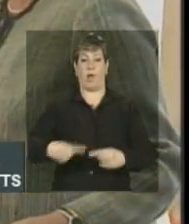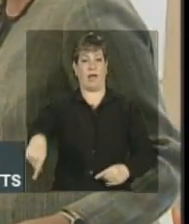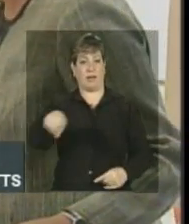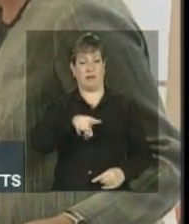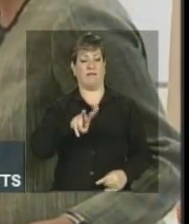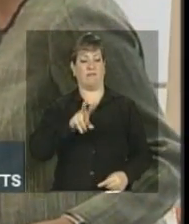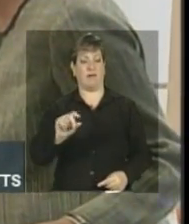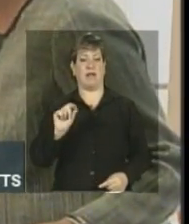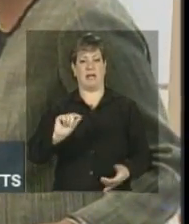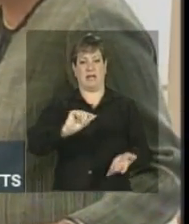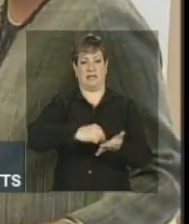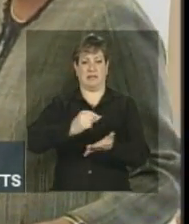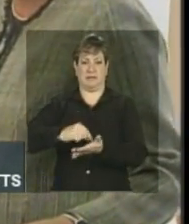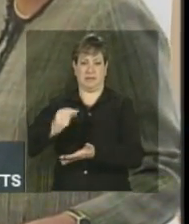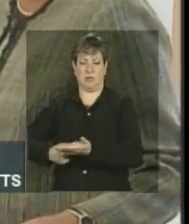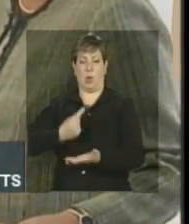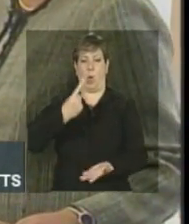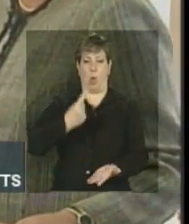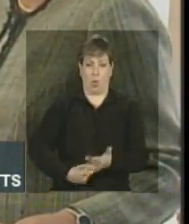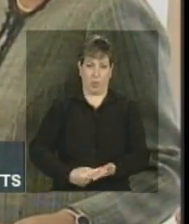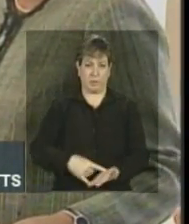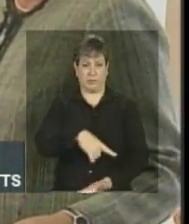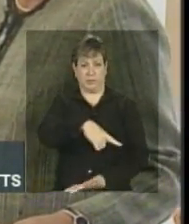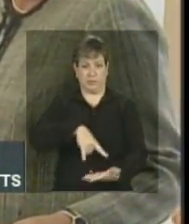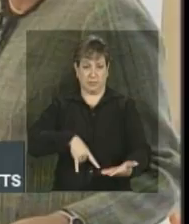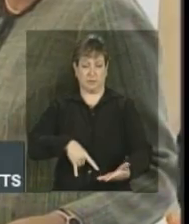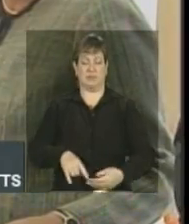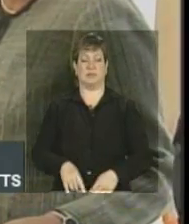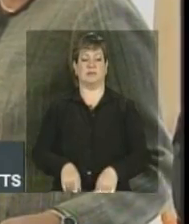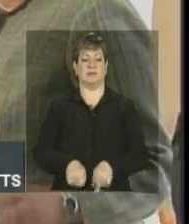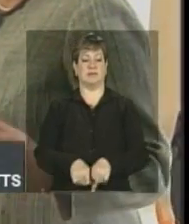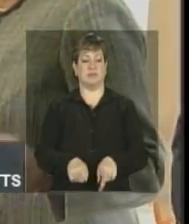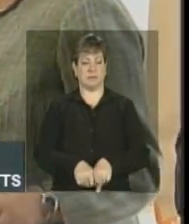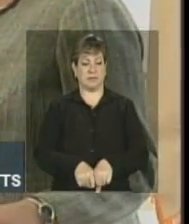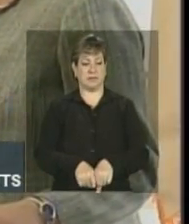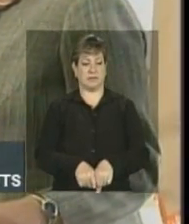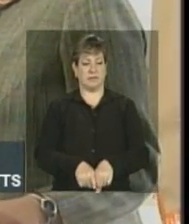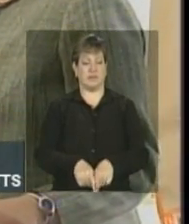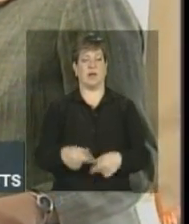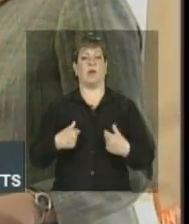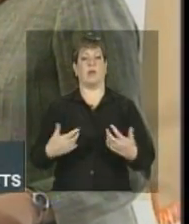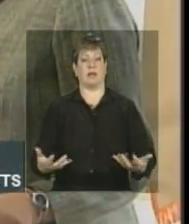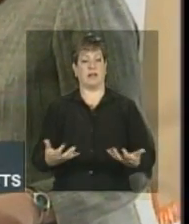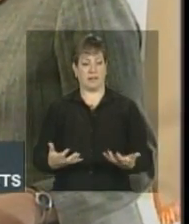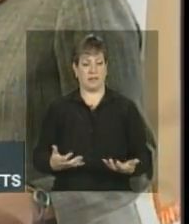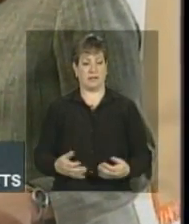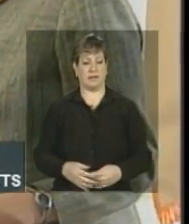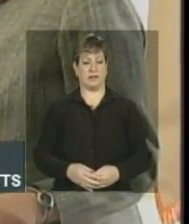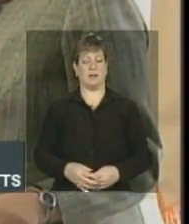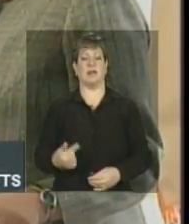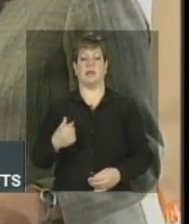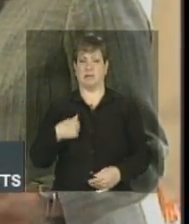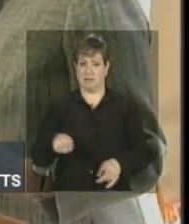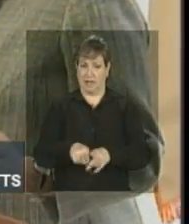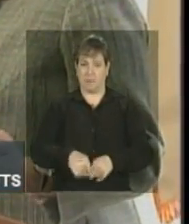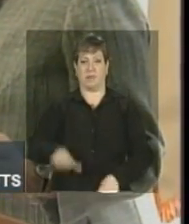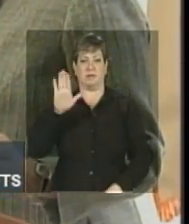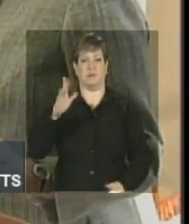vão assinar os compromissos, all of those who will be signing the commitments on behalf of e queria me comprometer